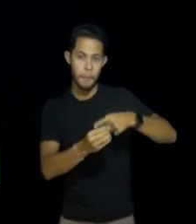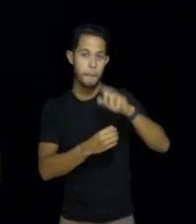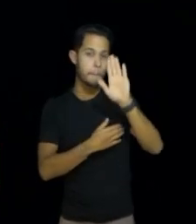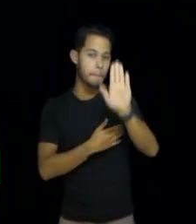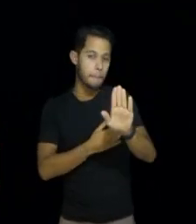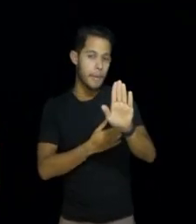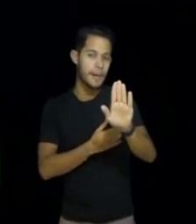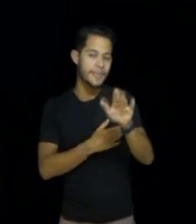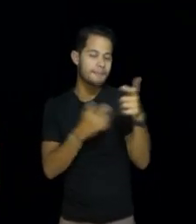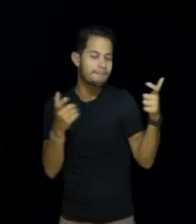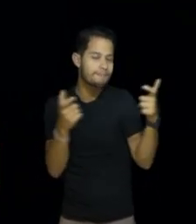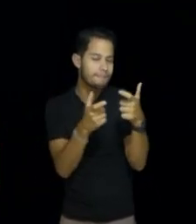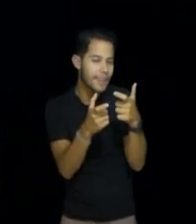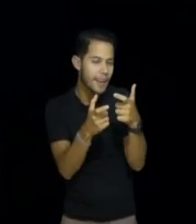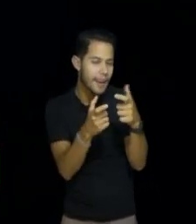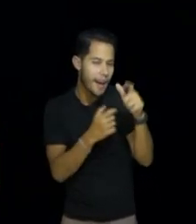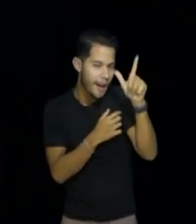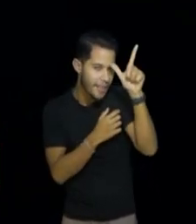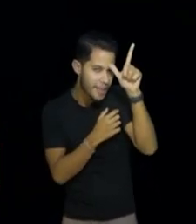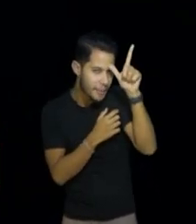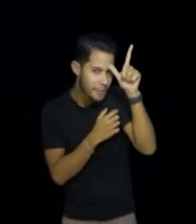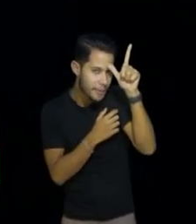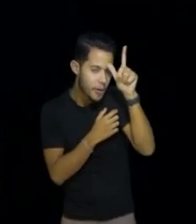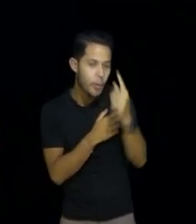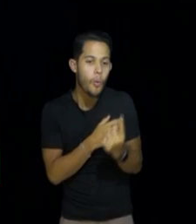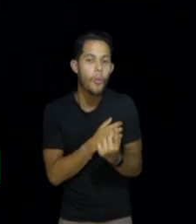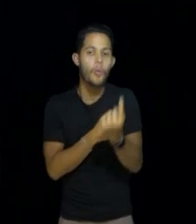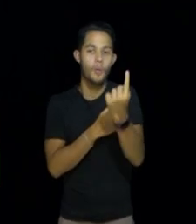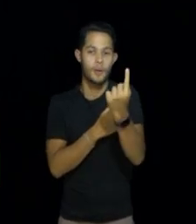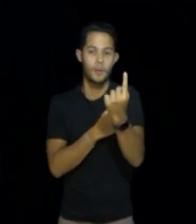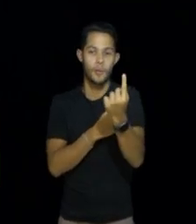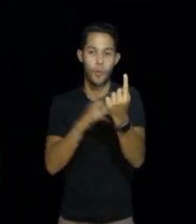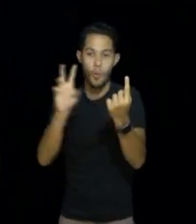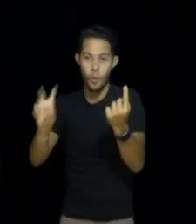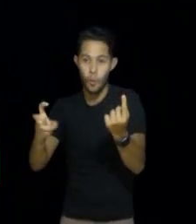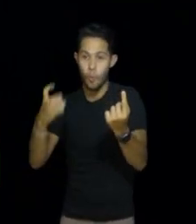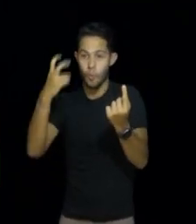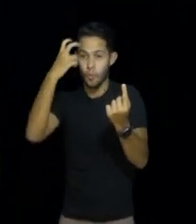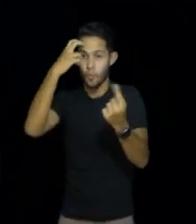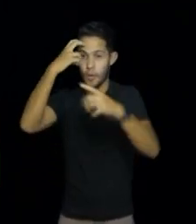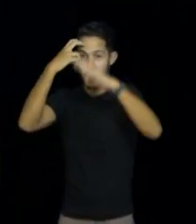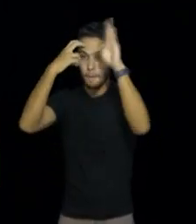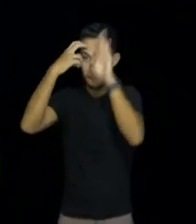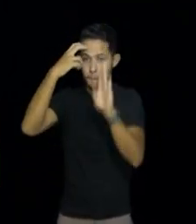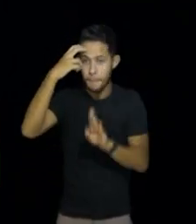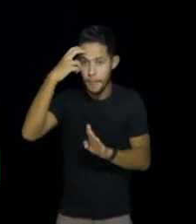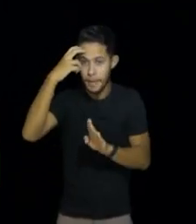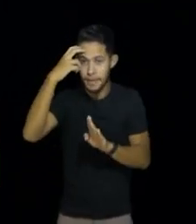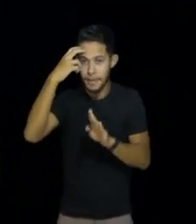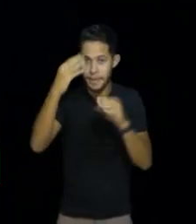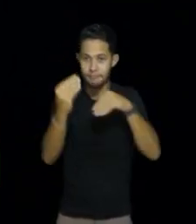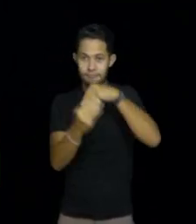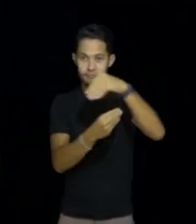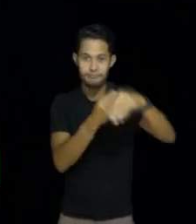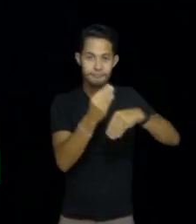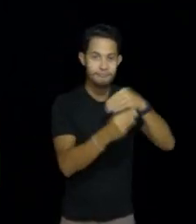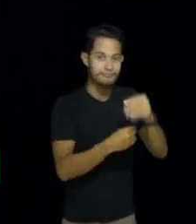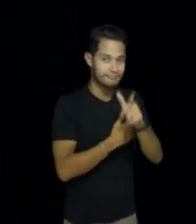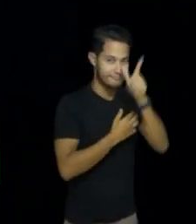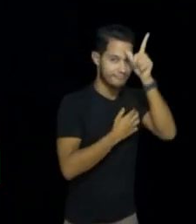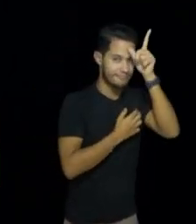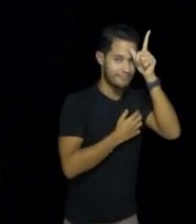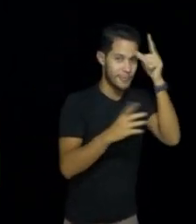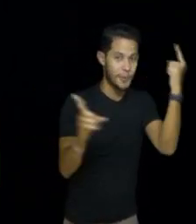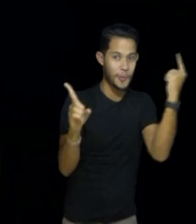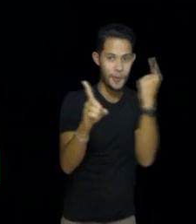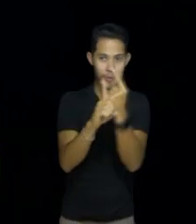Alemanha única de verdade é a cultura brasileira de origem alemã. Um encontro de duas culturas que resulta